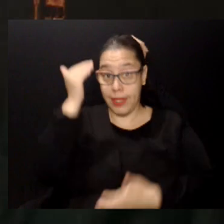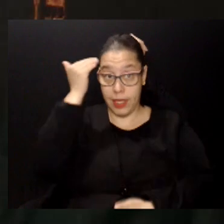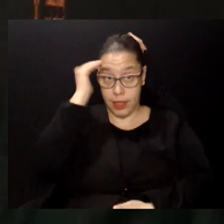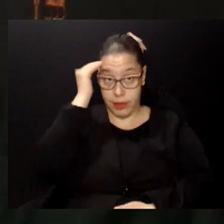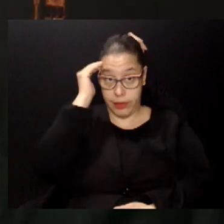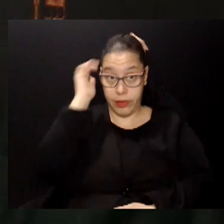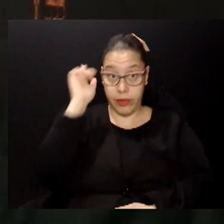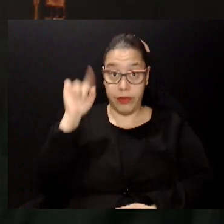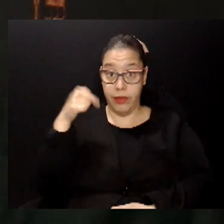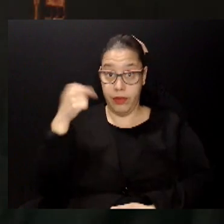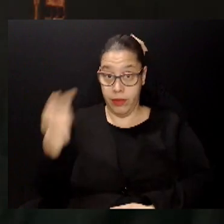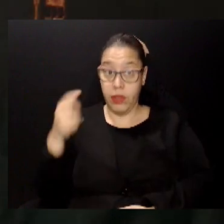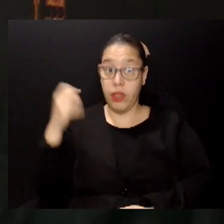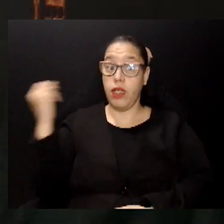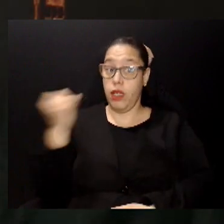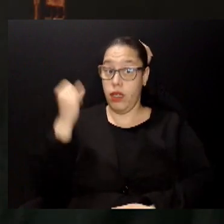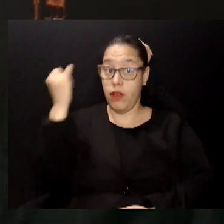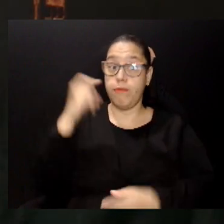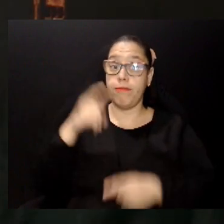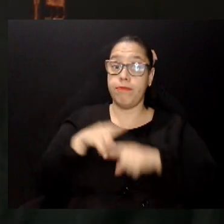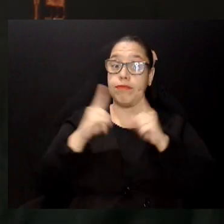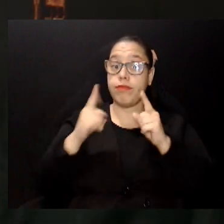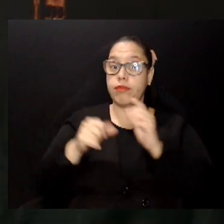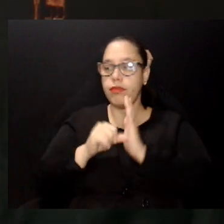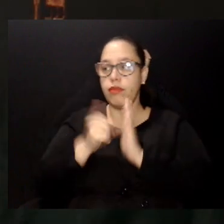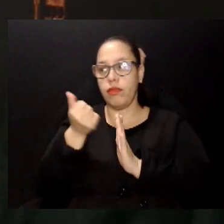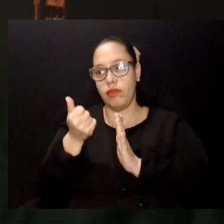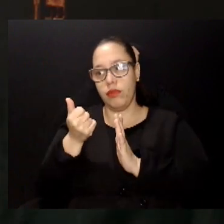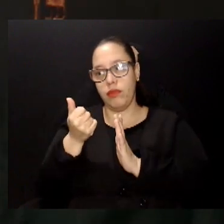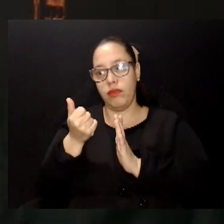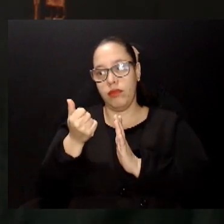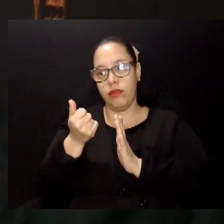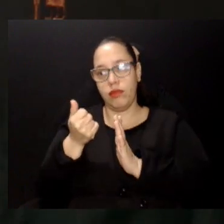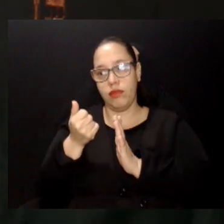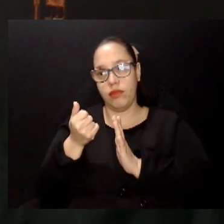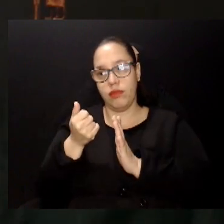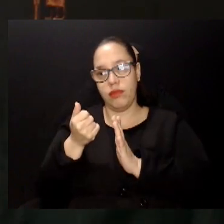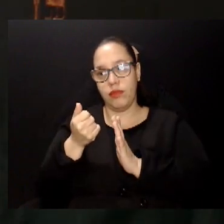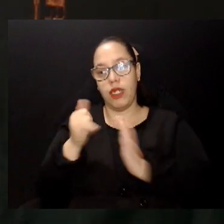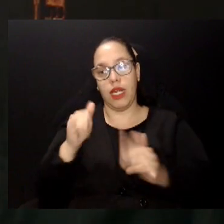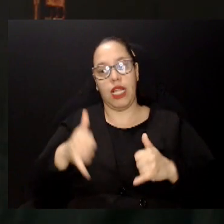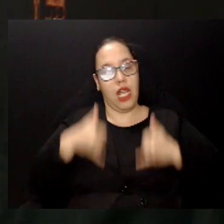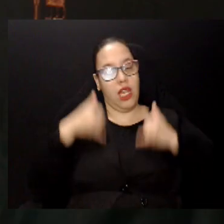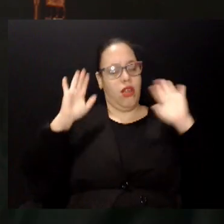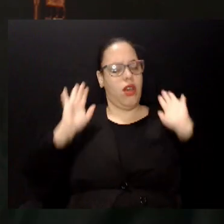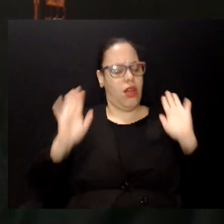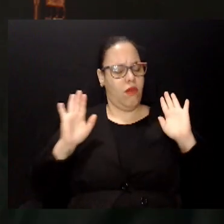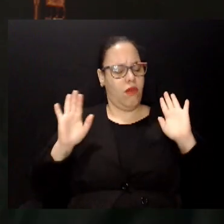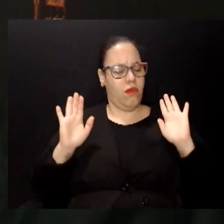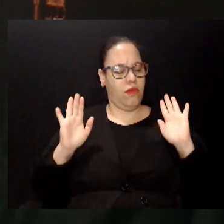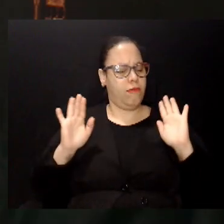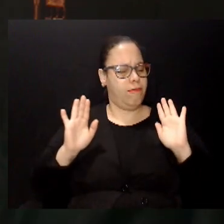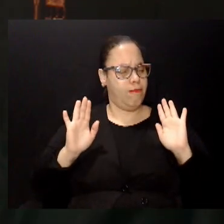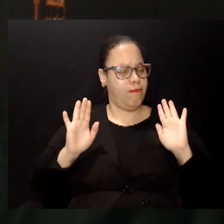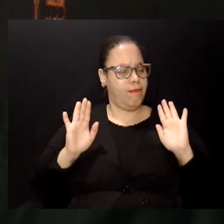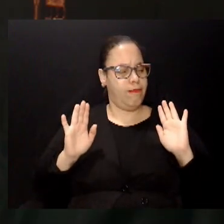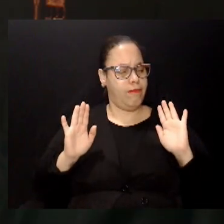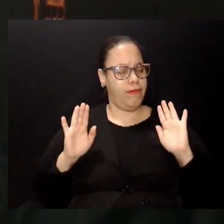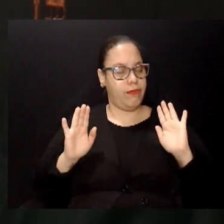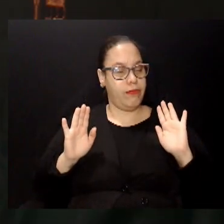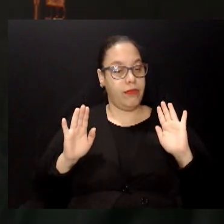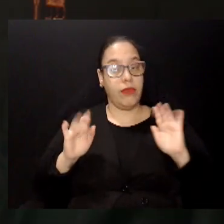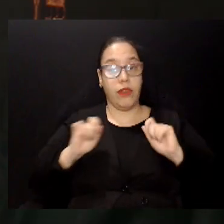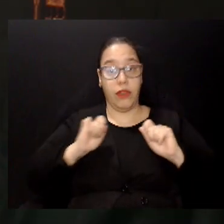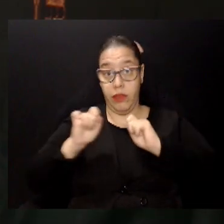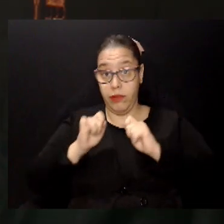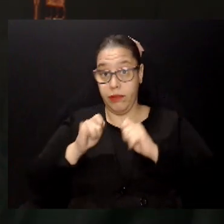é importante, mas que primeiro, e sem ser egoísta, tá bom, gente? É sem ser egoísta. Me corrija se eu estiver errado. Se